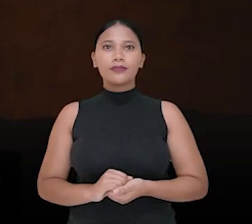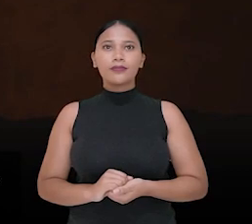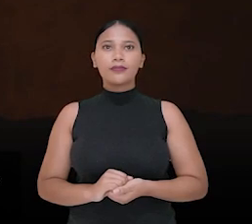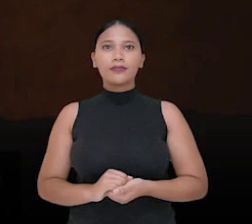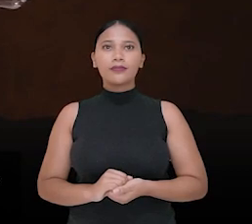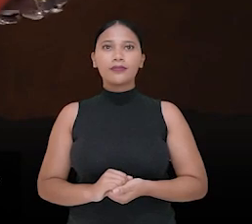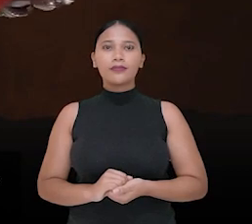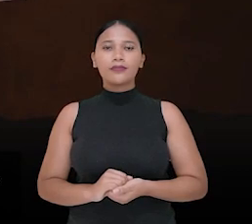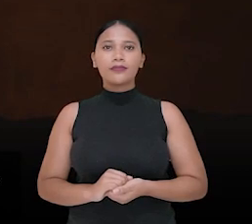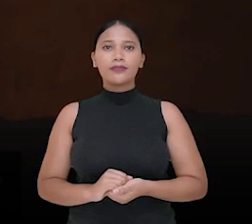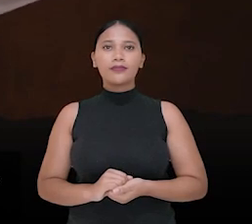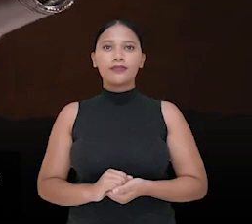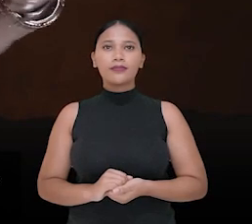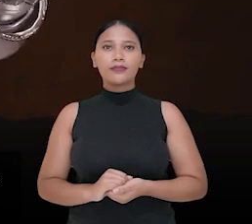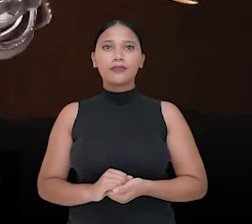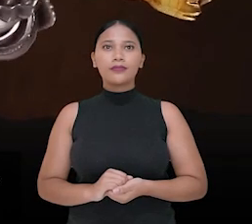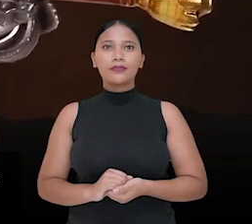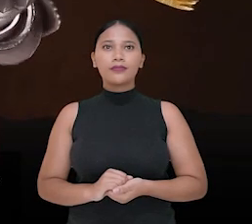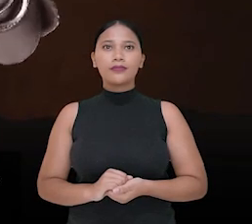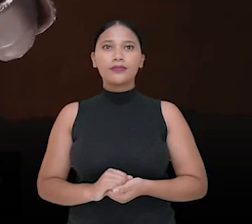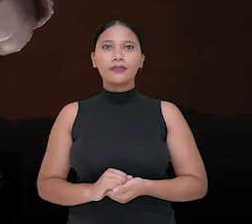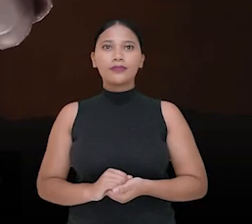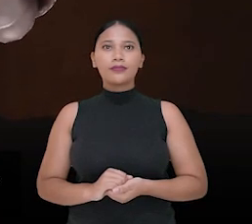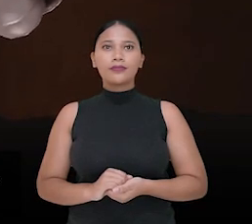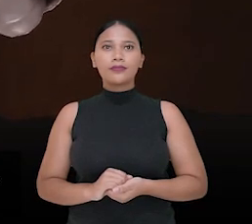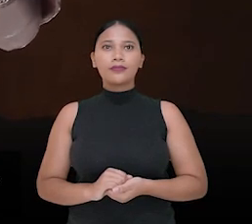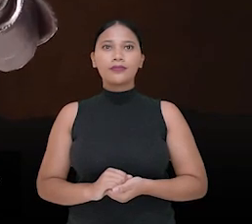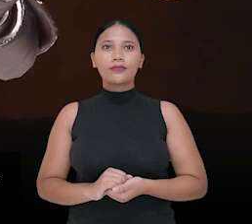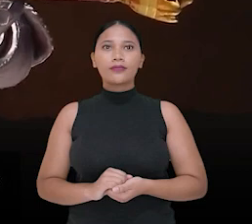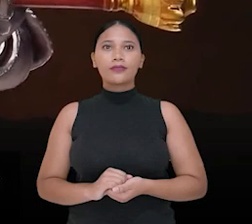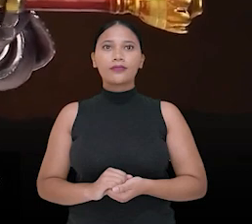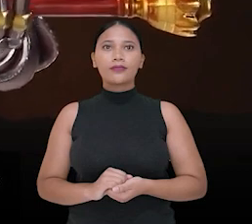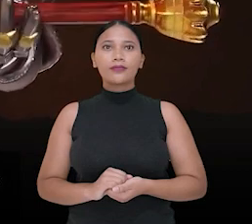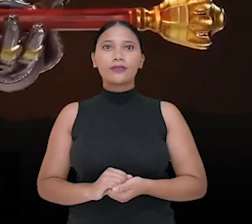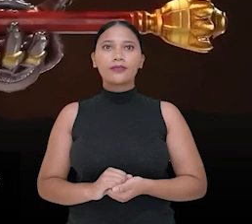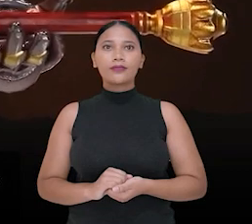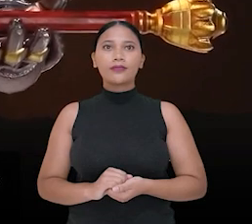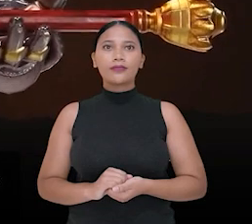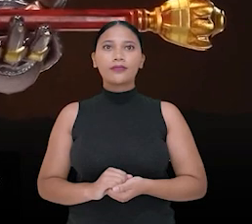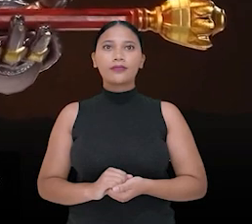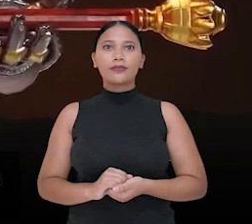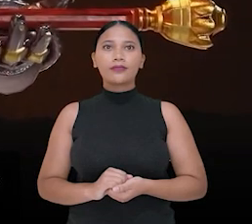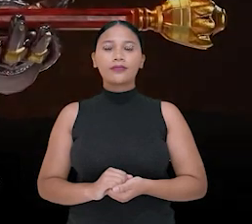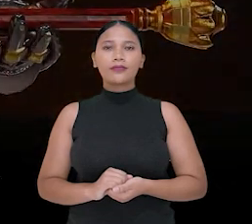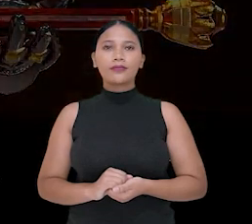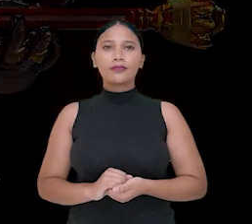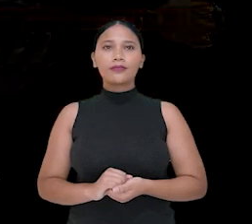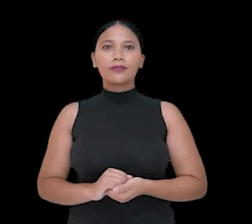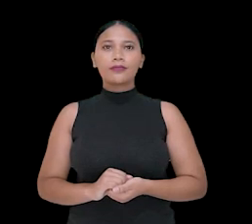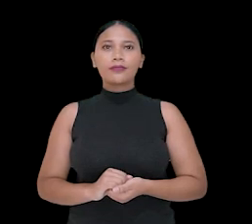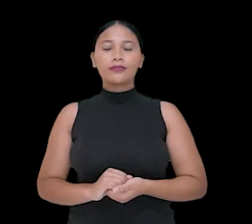errungen. Sie überriech Friedeshasses und des Streites.